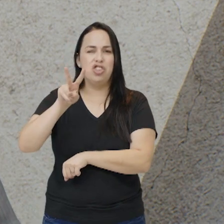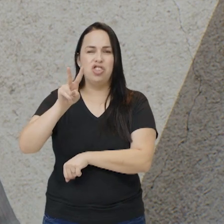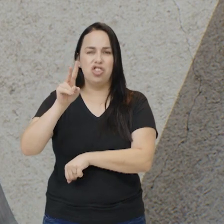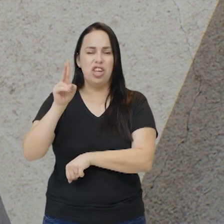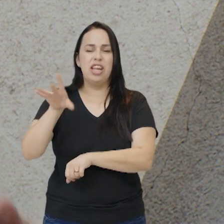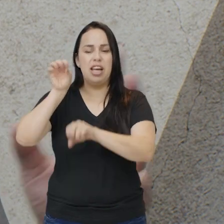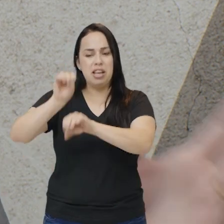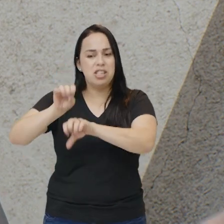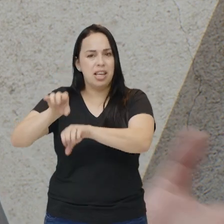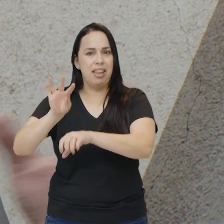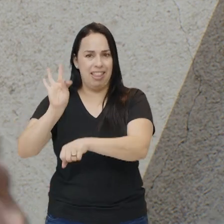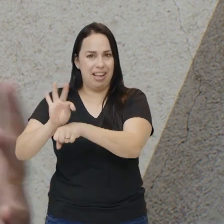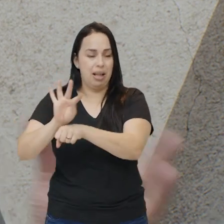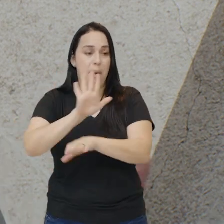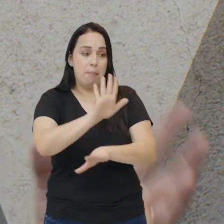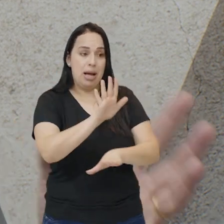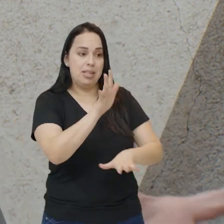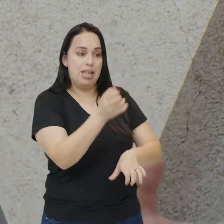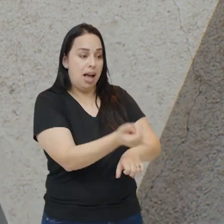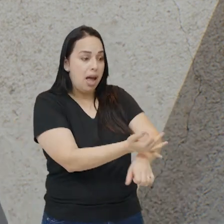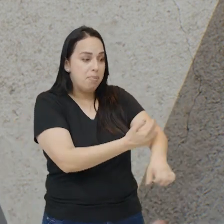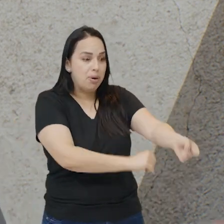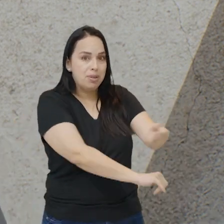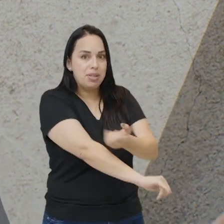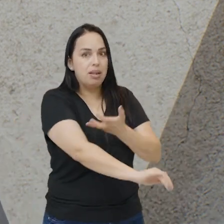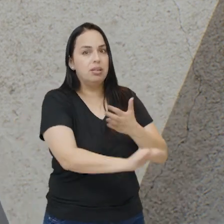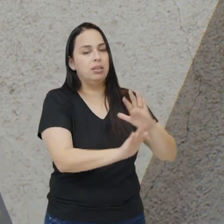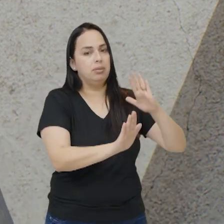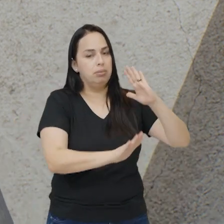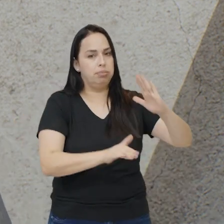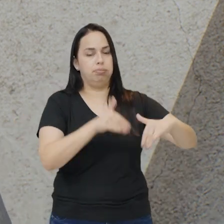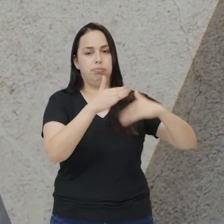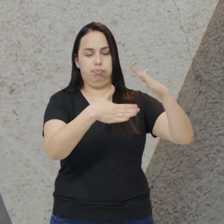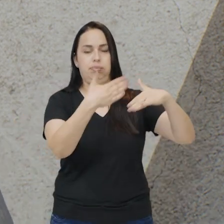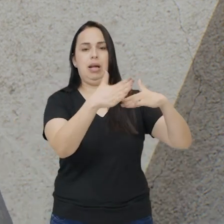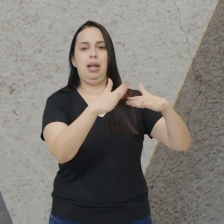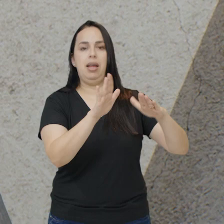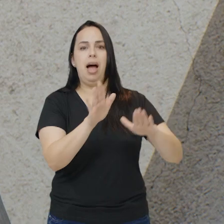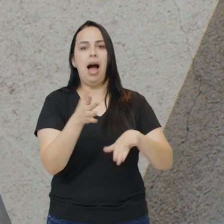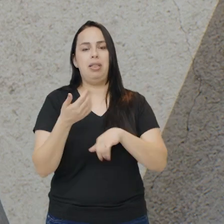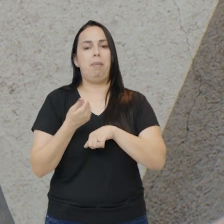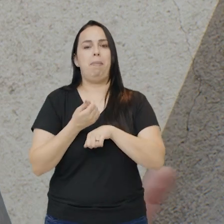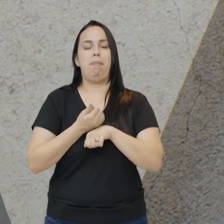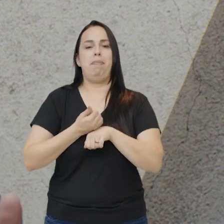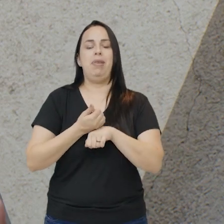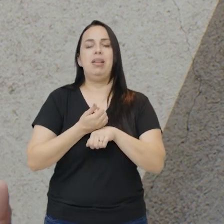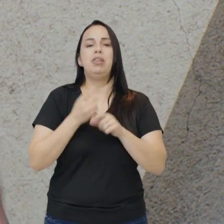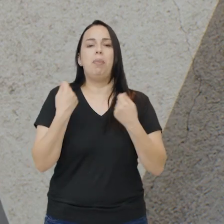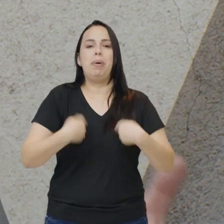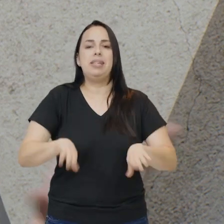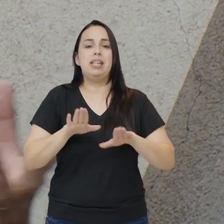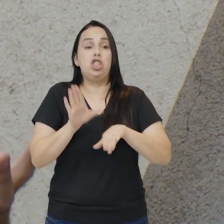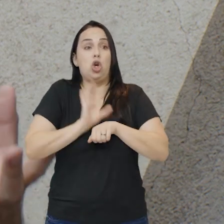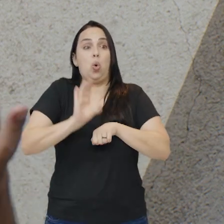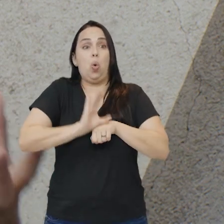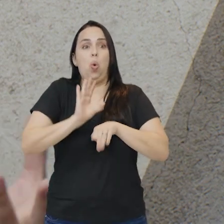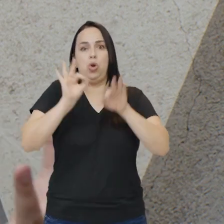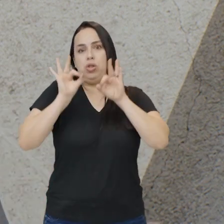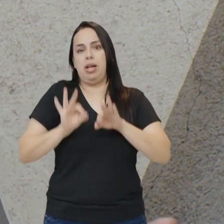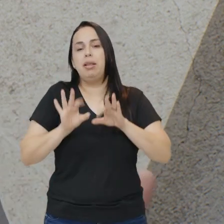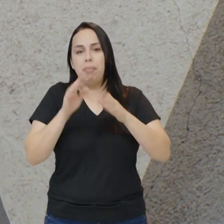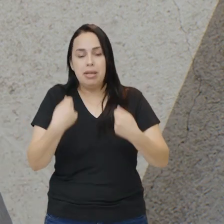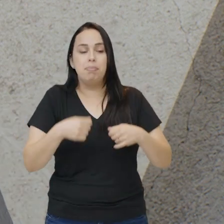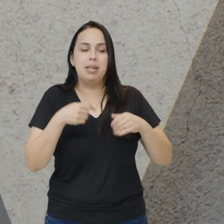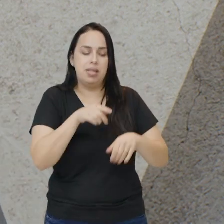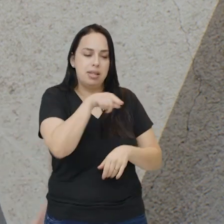passa a informação. Já essa habilidade é uma coisa que é construída. Então, mesmo não tendo uma formação, há necessidade da construção dessa habilidade por